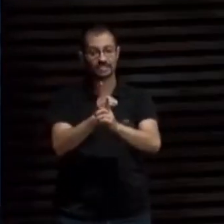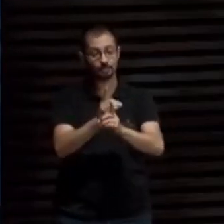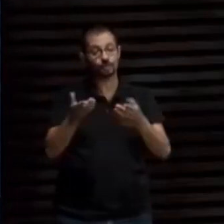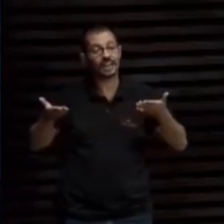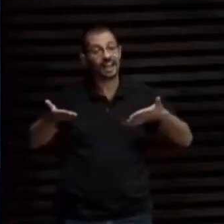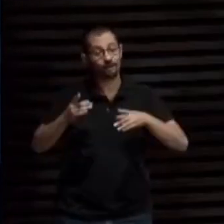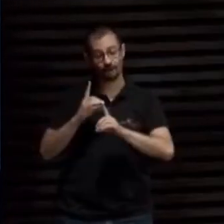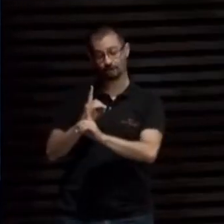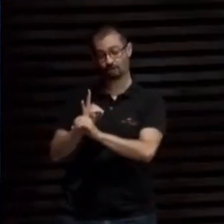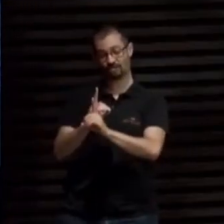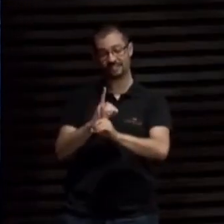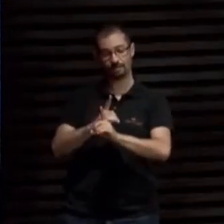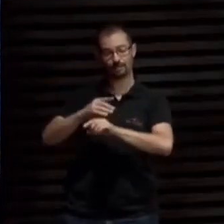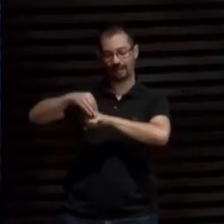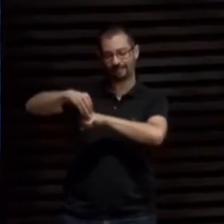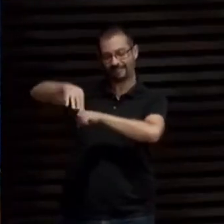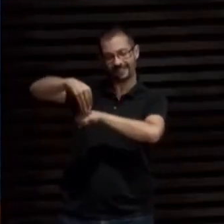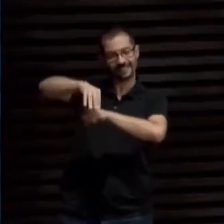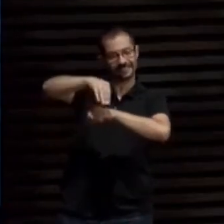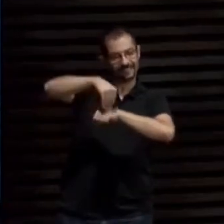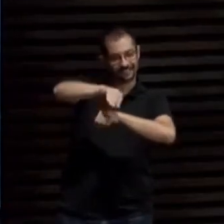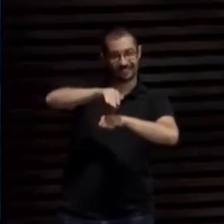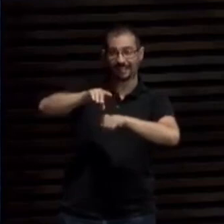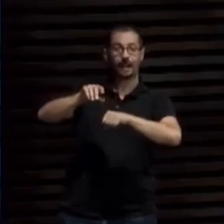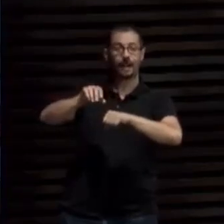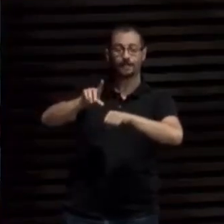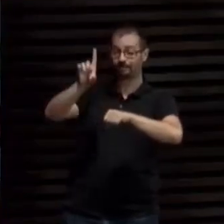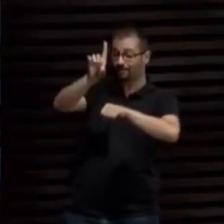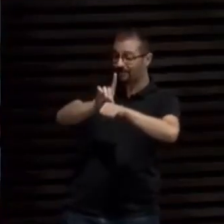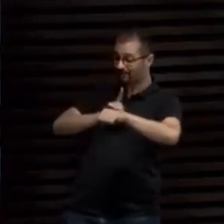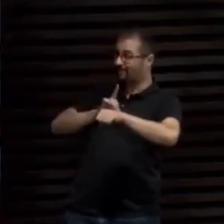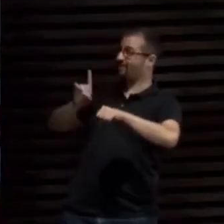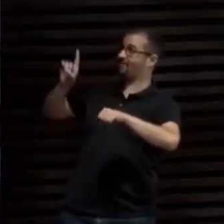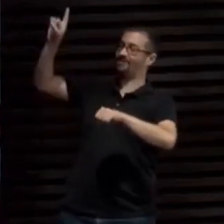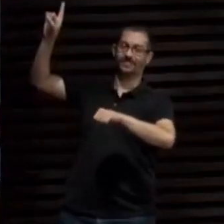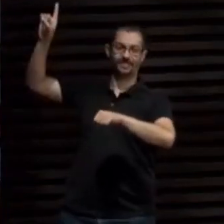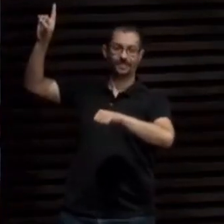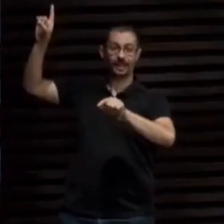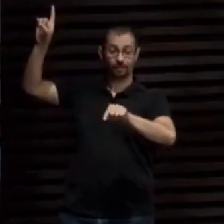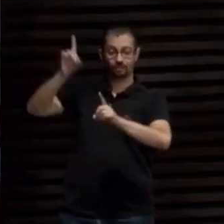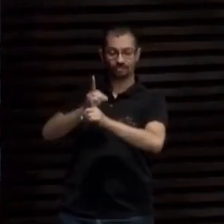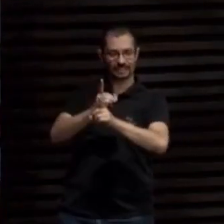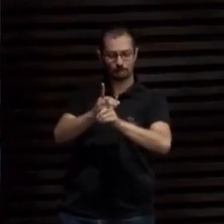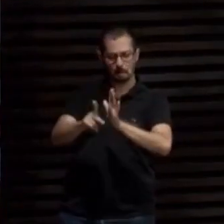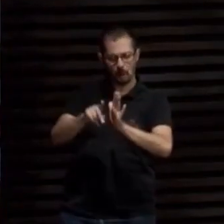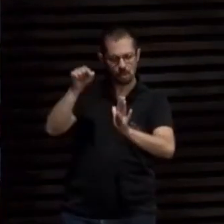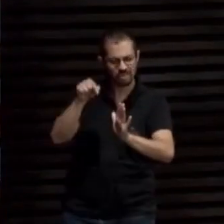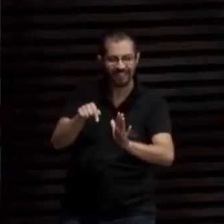transmitir a outros a sua palavra, mas a sua palavra não é deles, porque